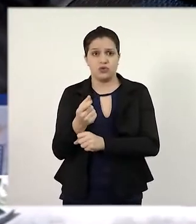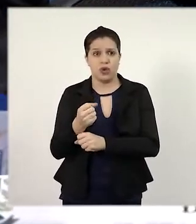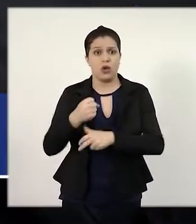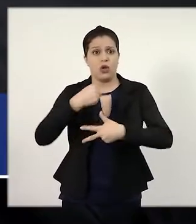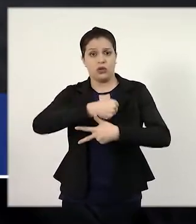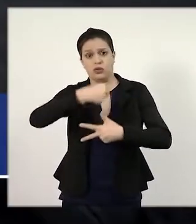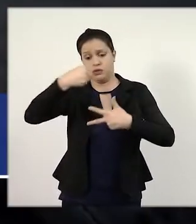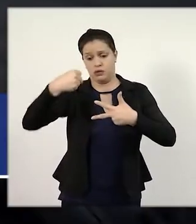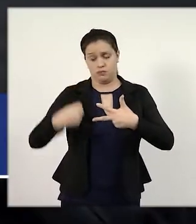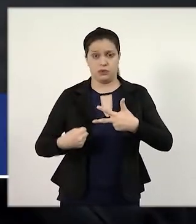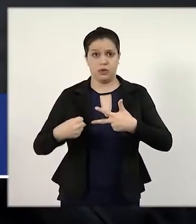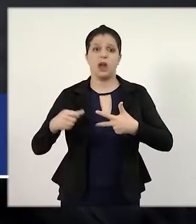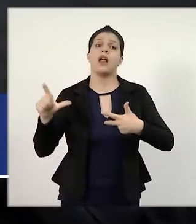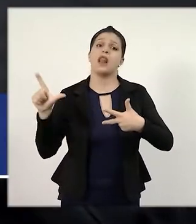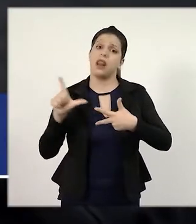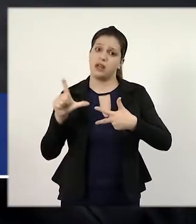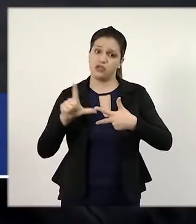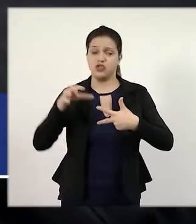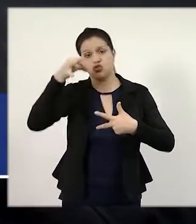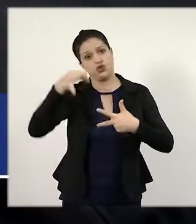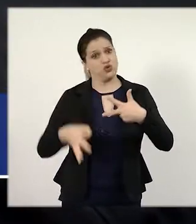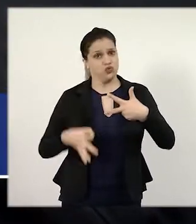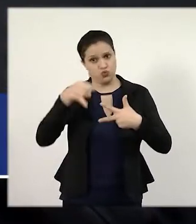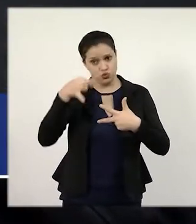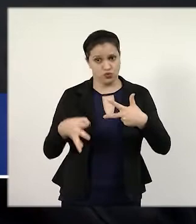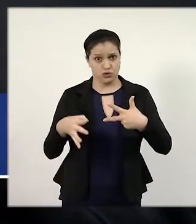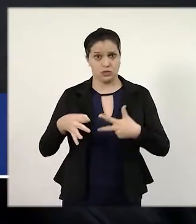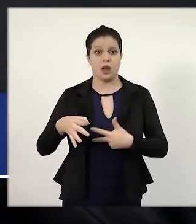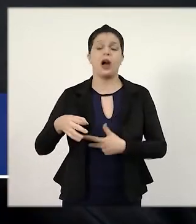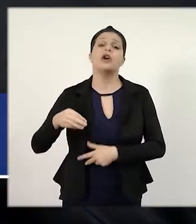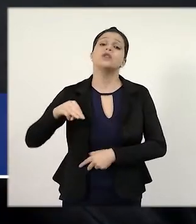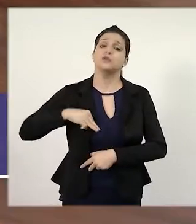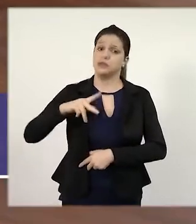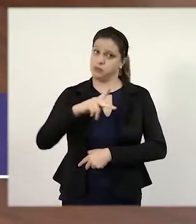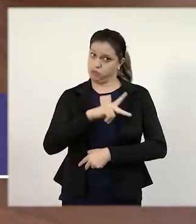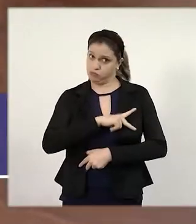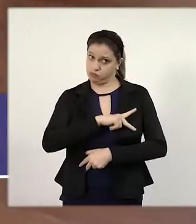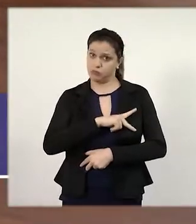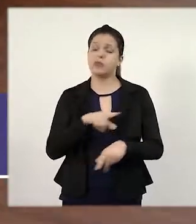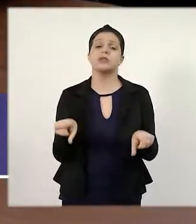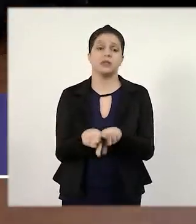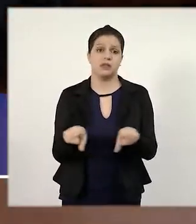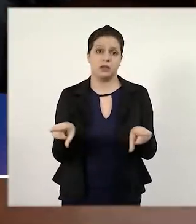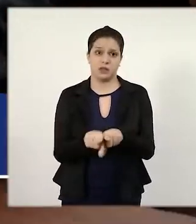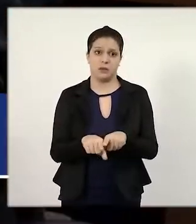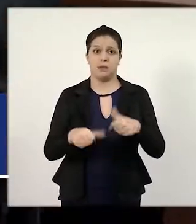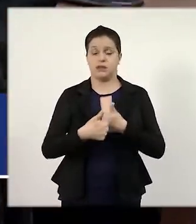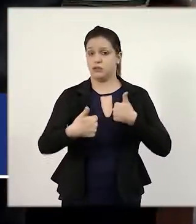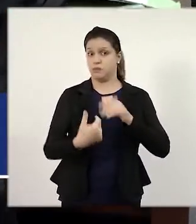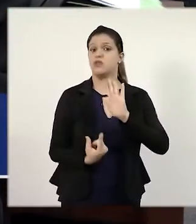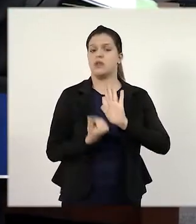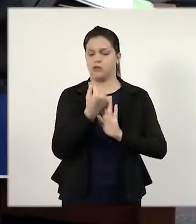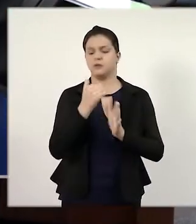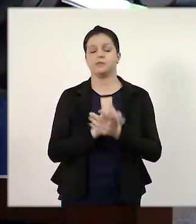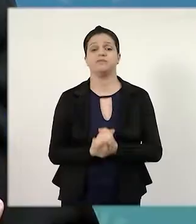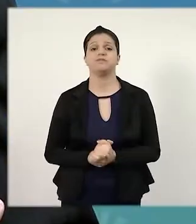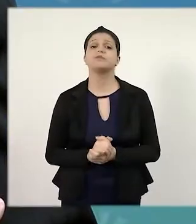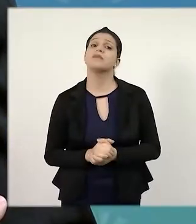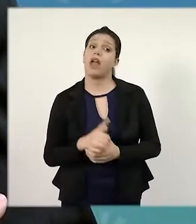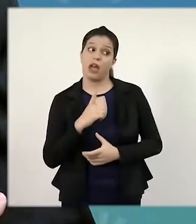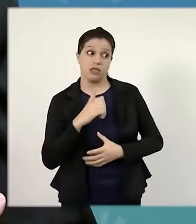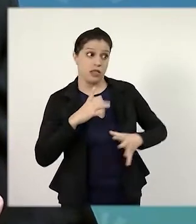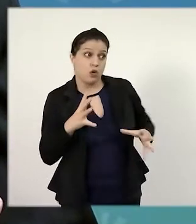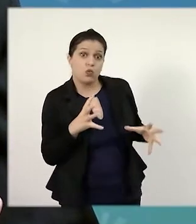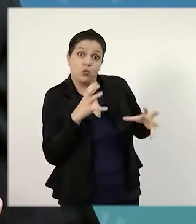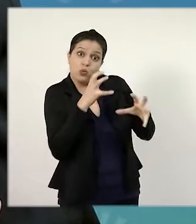participação dos poderes legislativos e judiciário, do Ministério Público Estadual e do Tribunal de Contas do Estado.